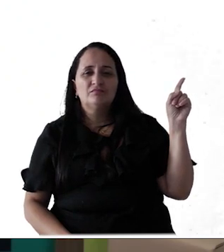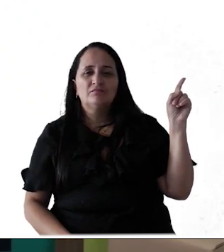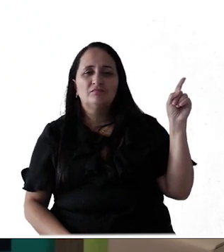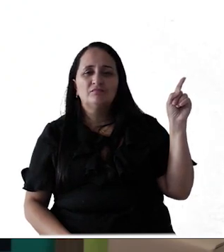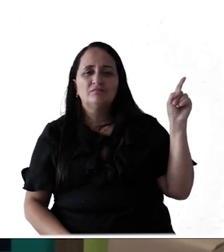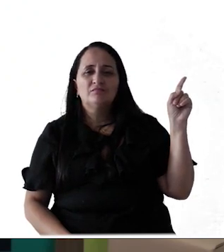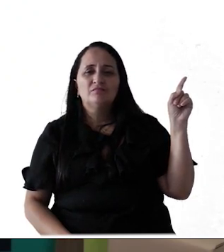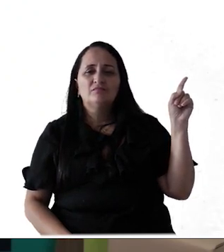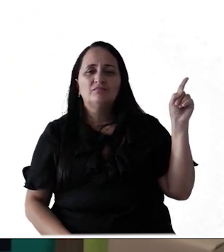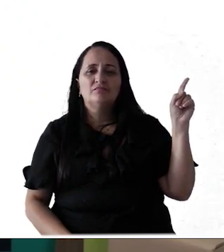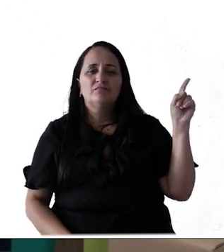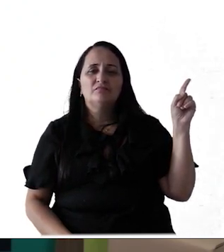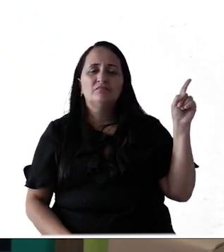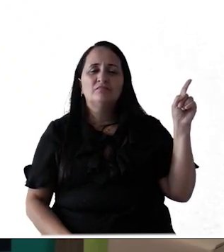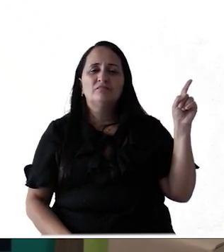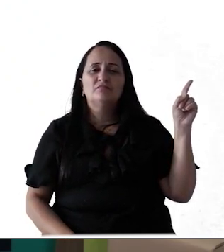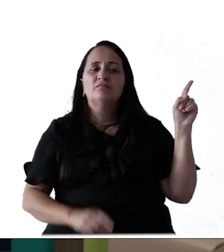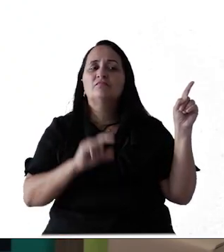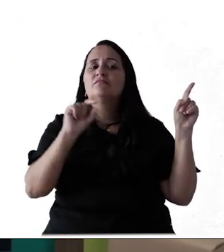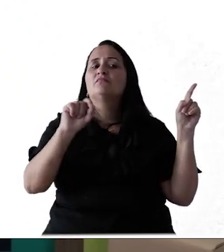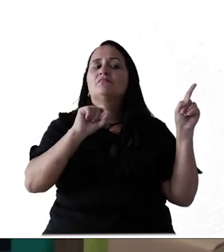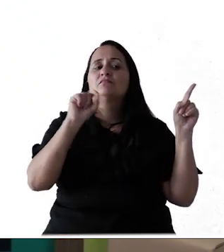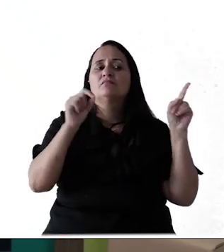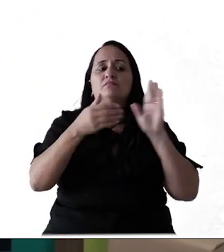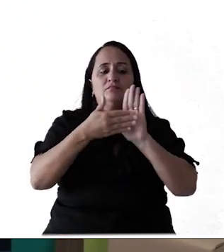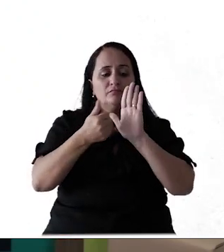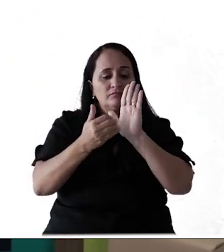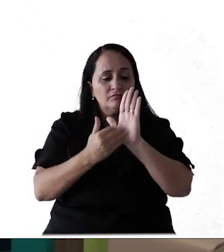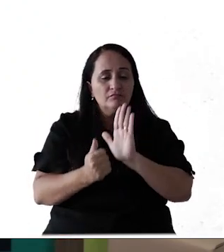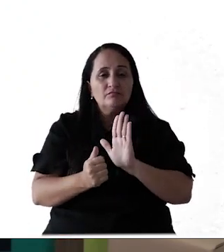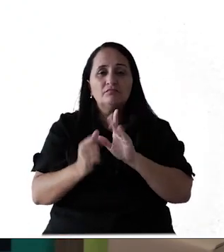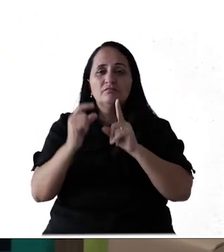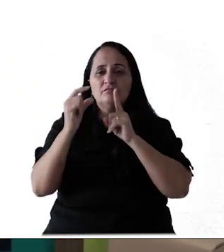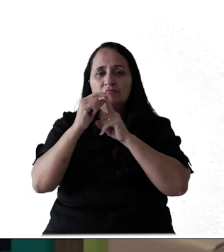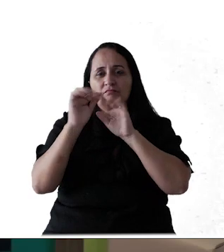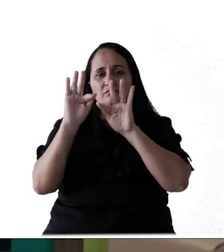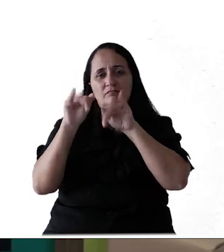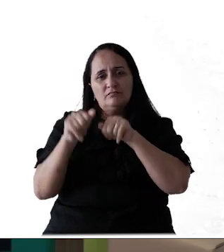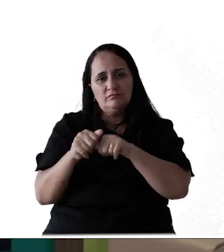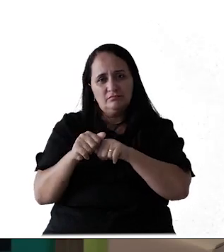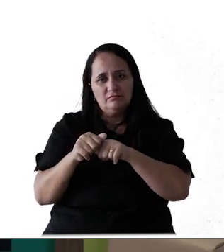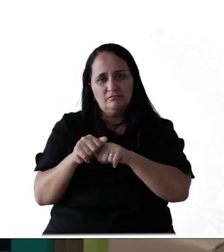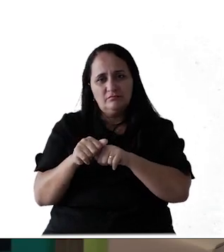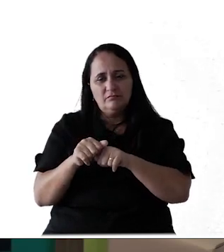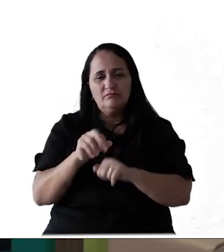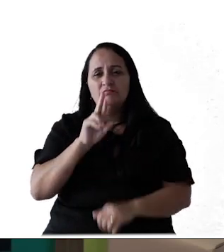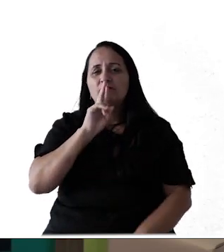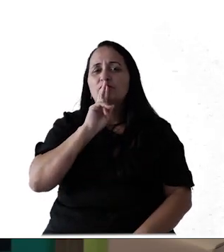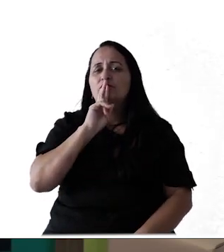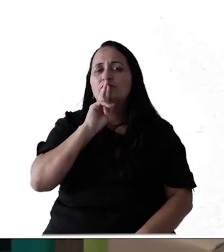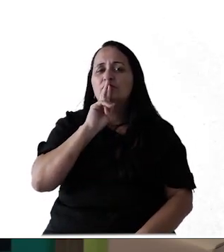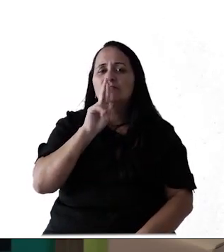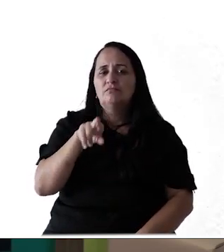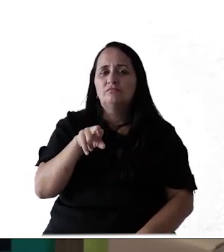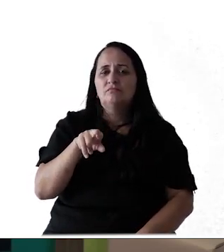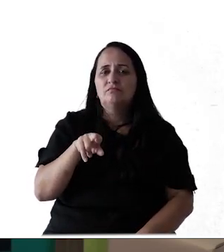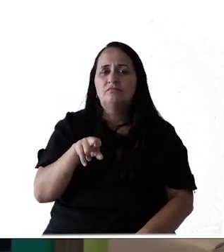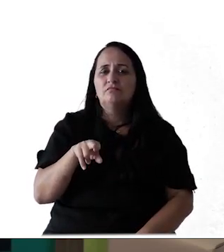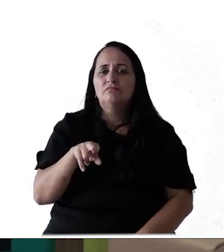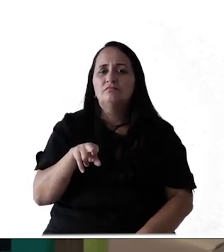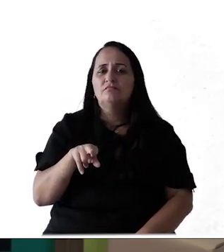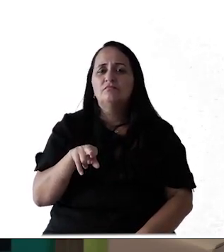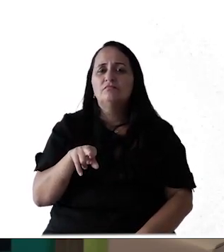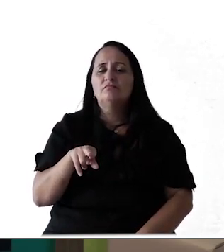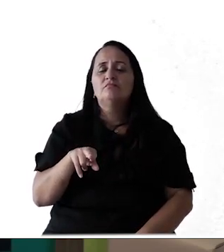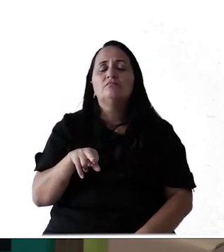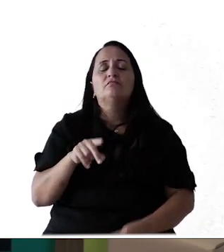Cotô. Exatamente, houve o quê? Uma subtração dessas sílabas finais. Então, resposta, uma das